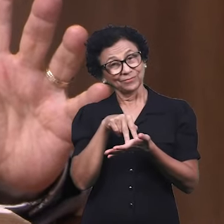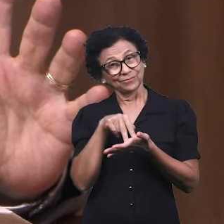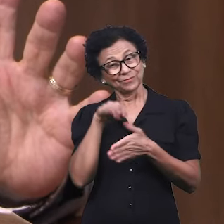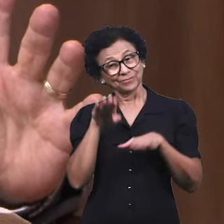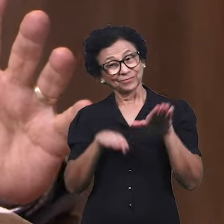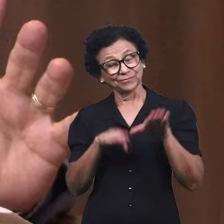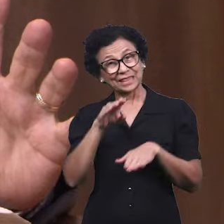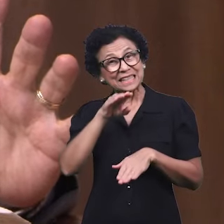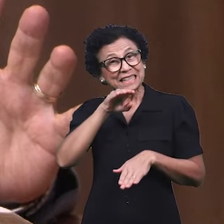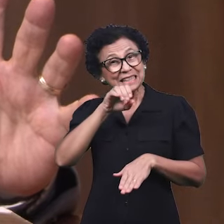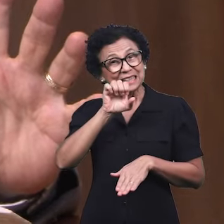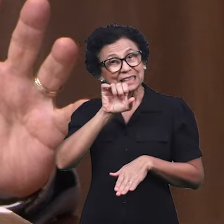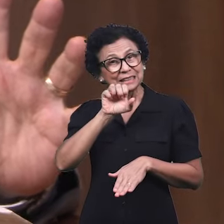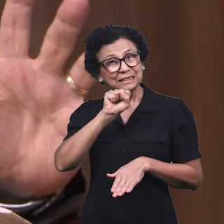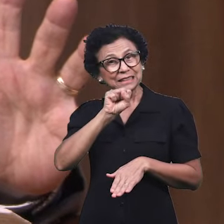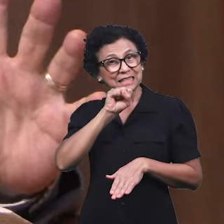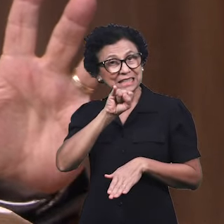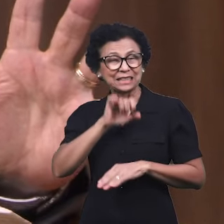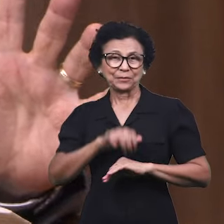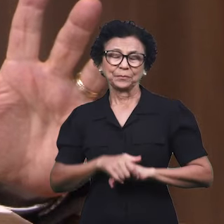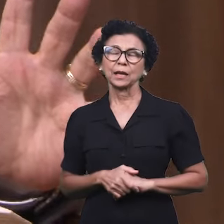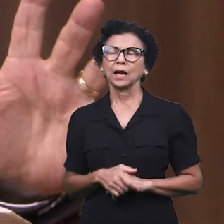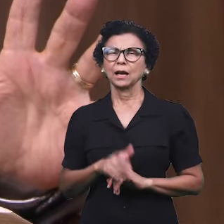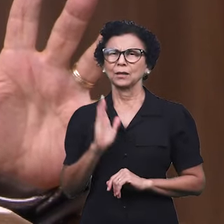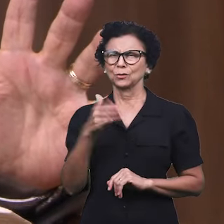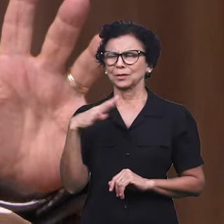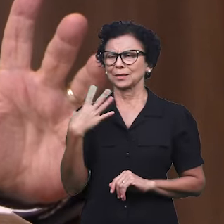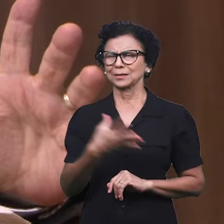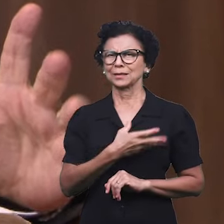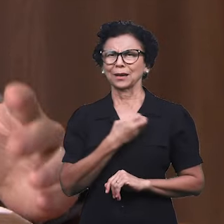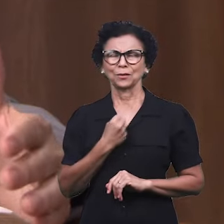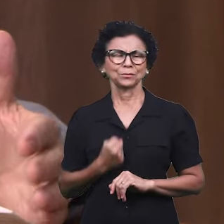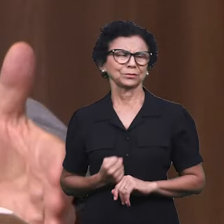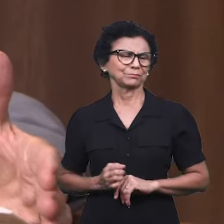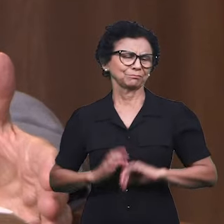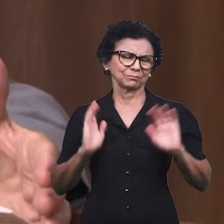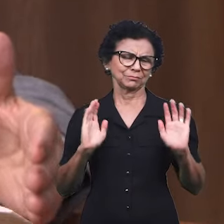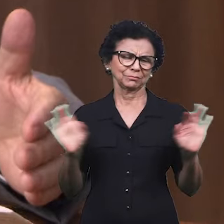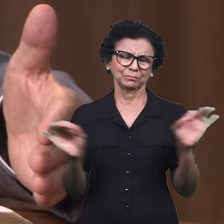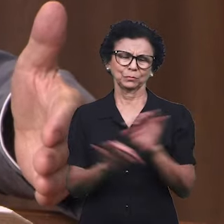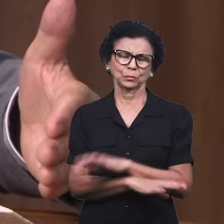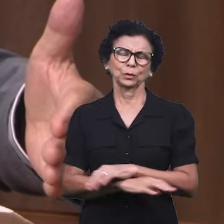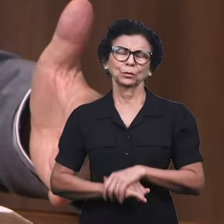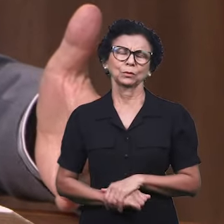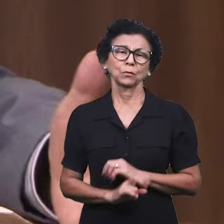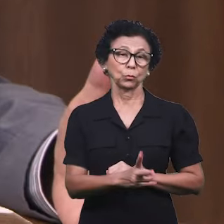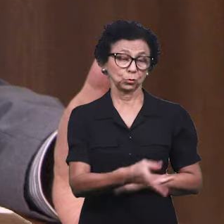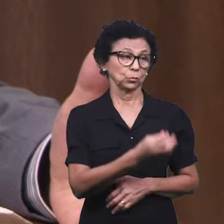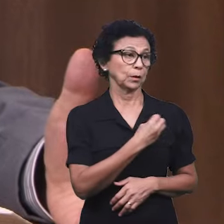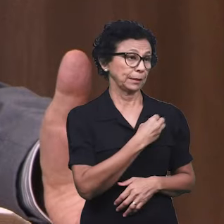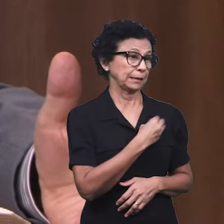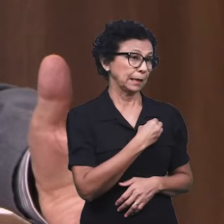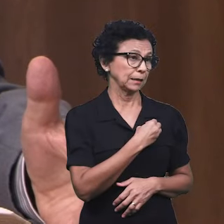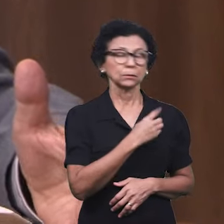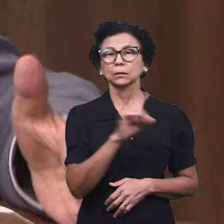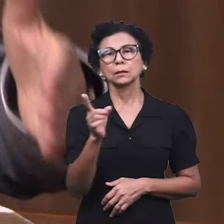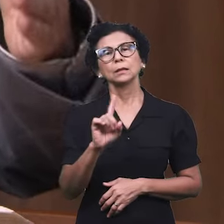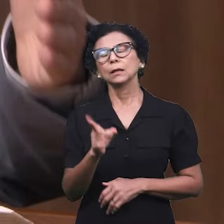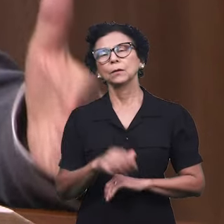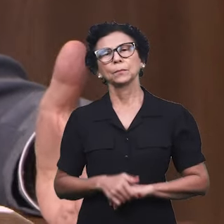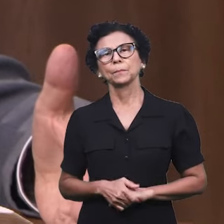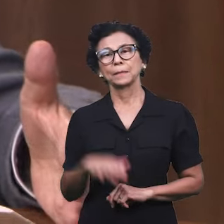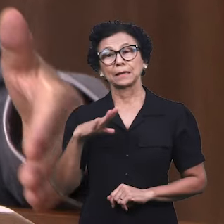Paulo. Então não é salvo uma vez salvo, salvo para sempre. Nós fomos salvos, mas precisamos continuar na salvação.